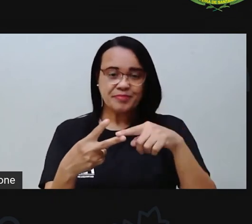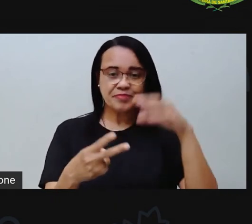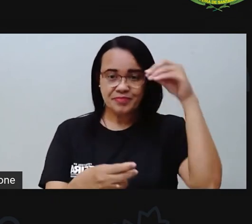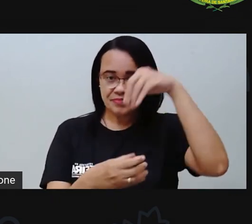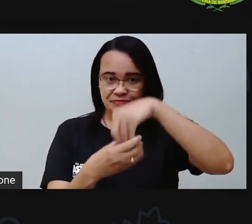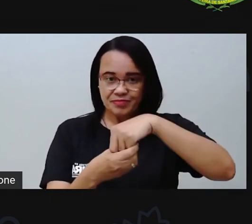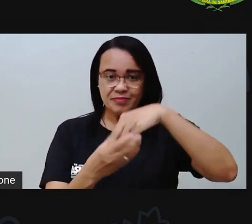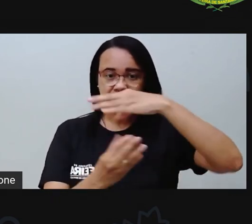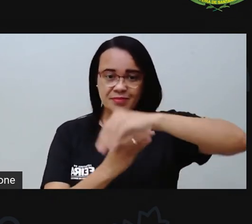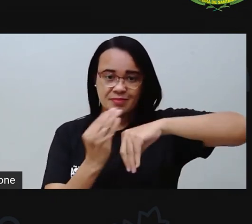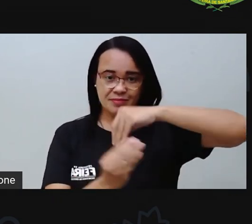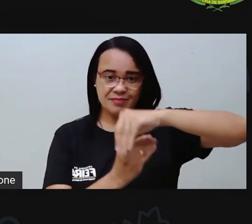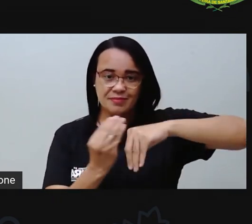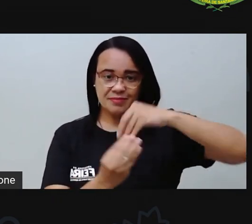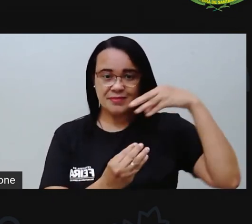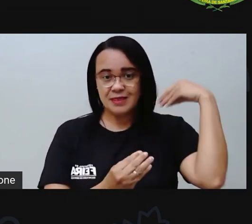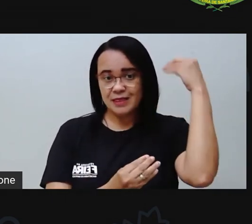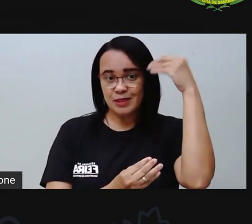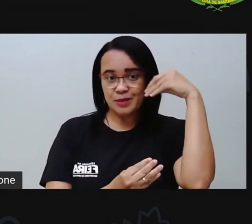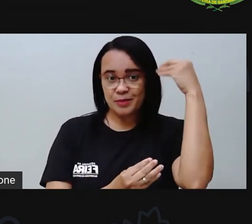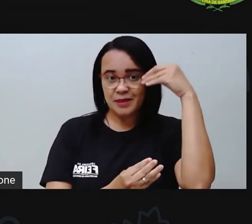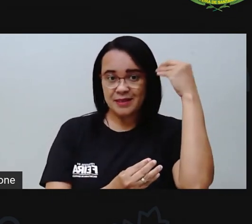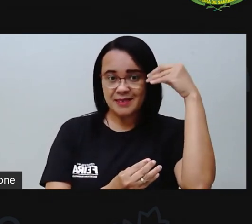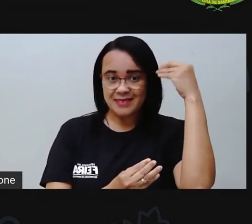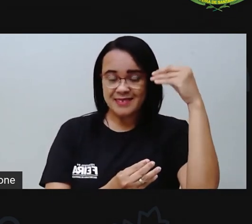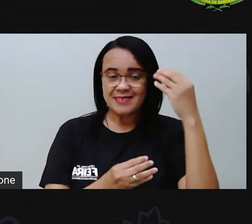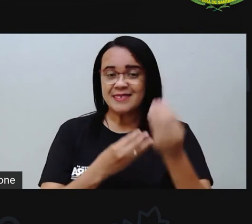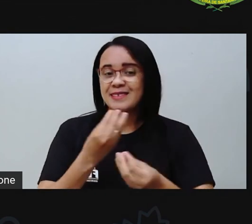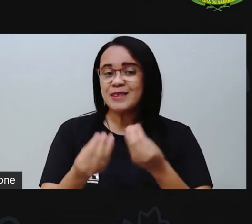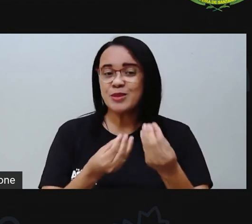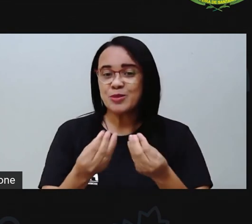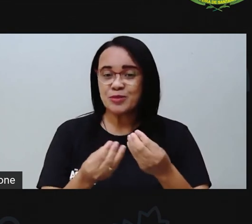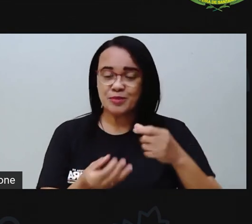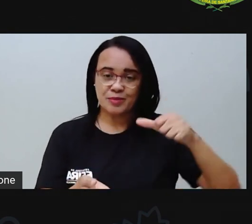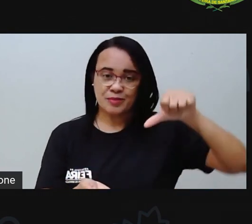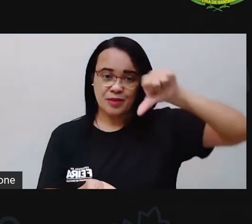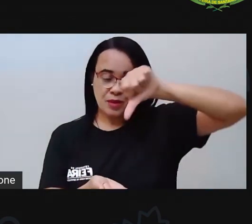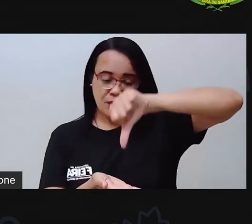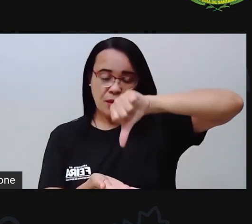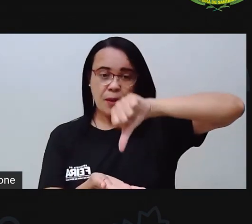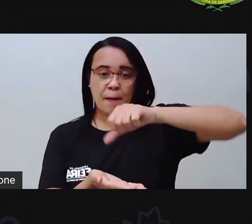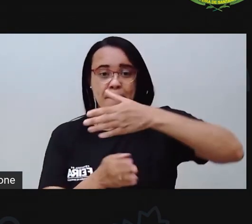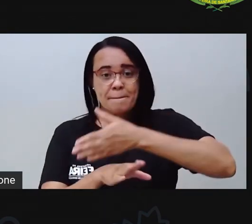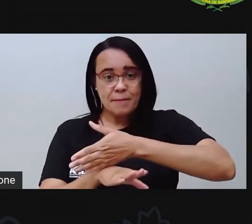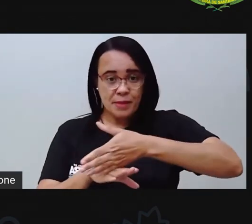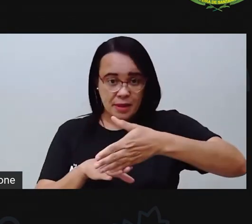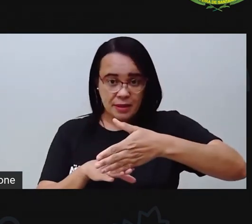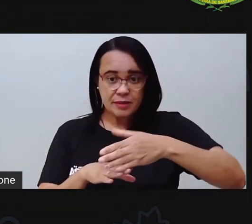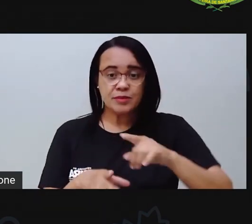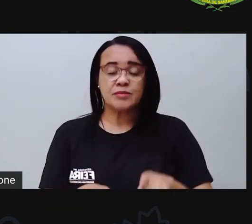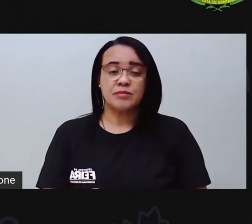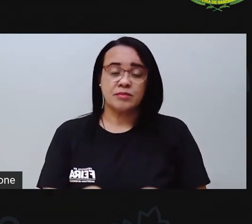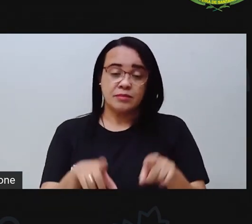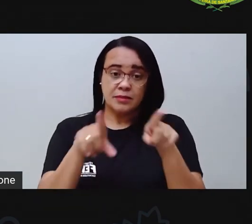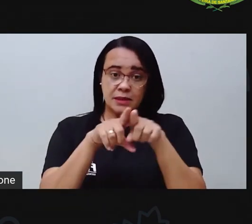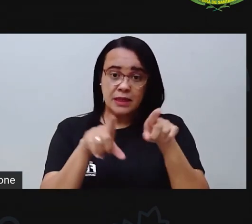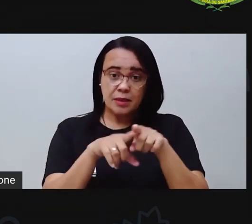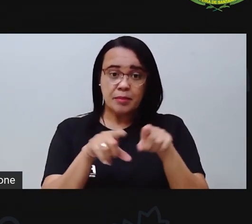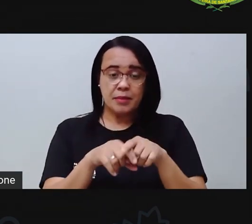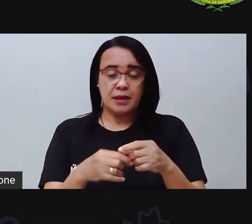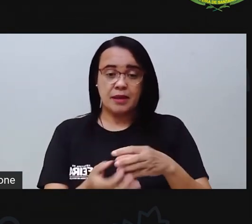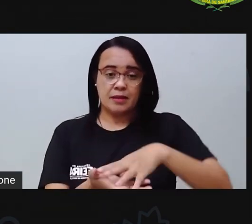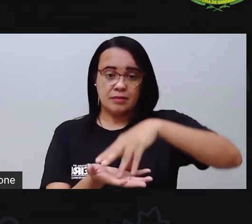ingredientes da nossa experiência, que é o vinagre branco e o bicarbonato, que está aqui, né? Então, para a